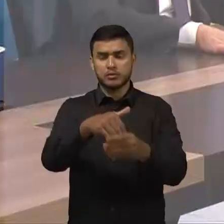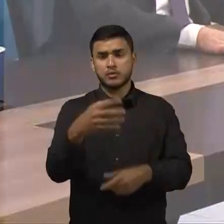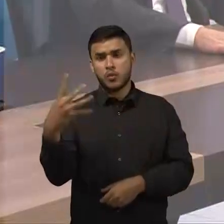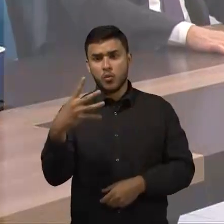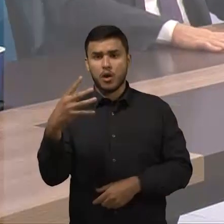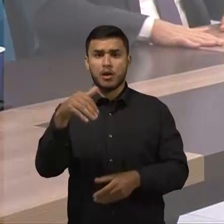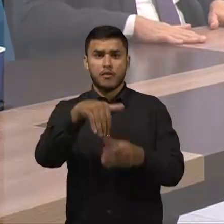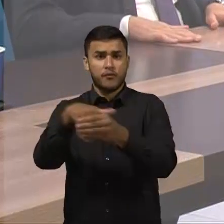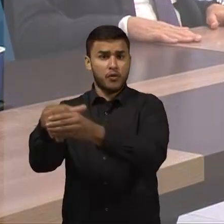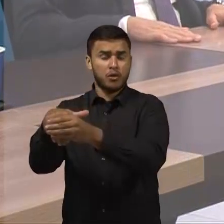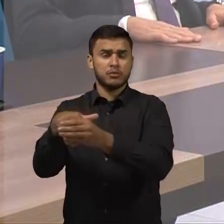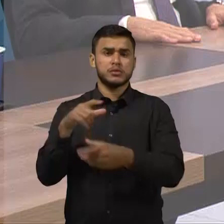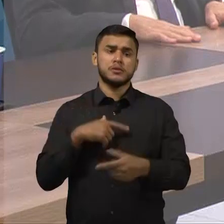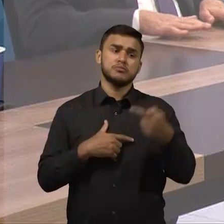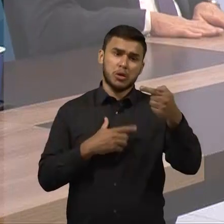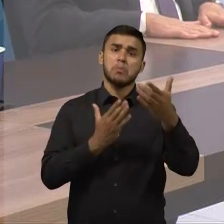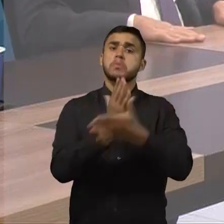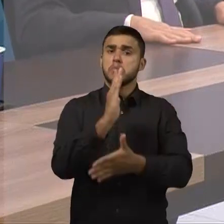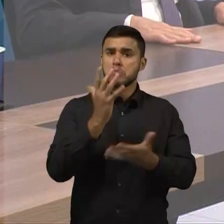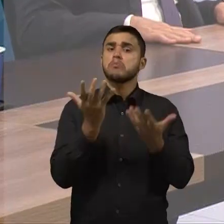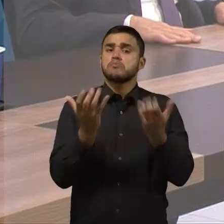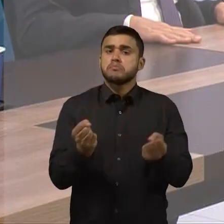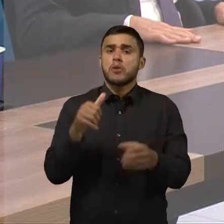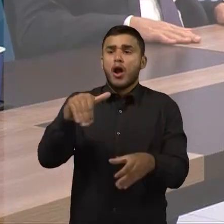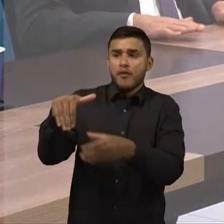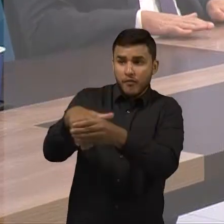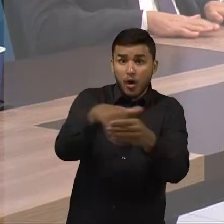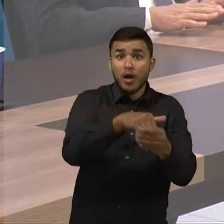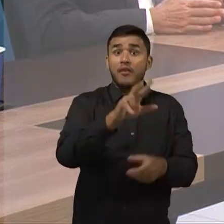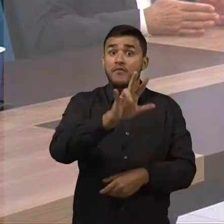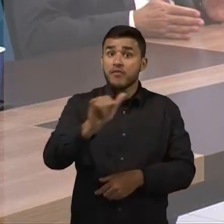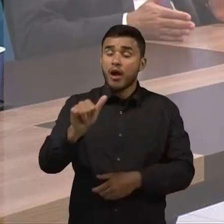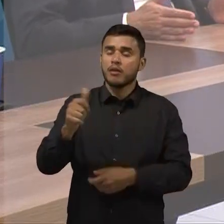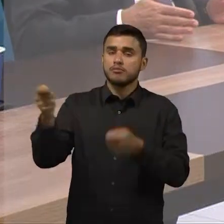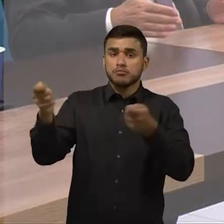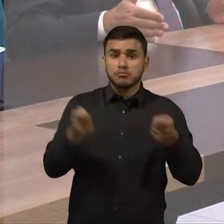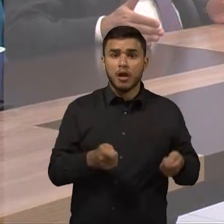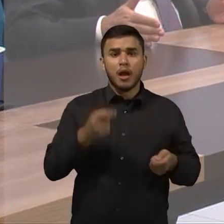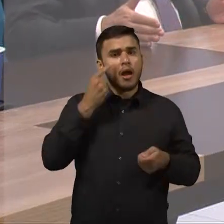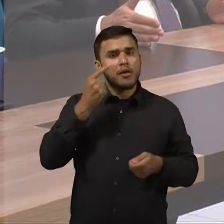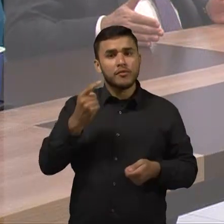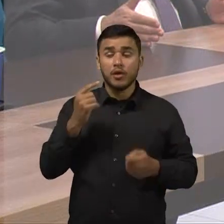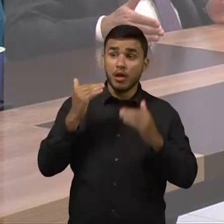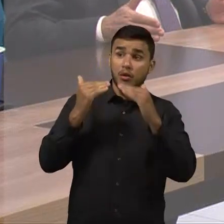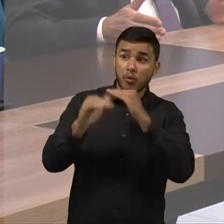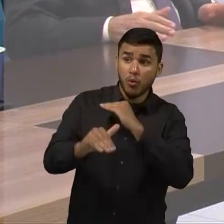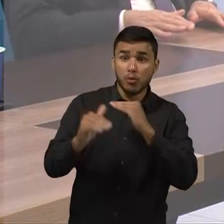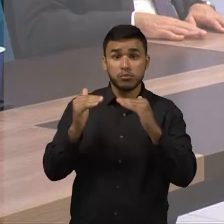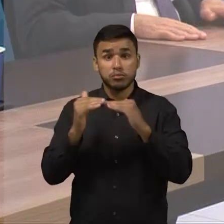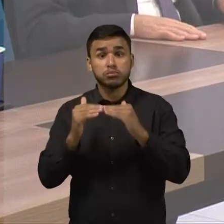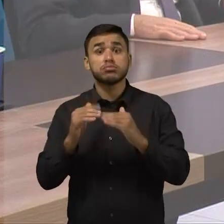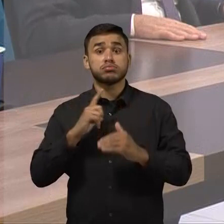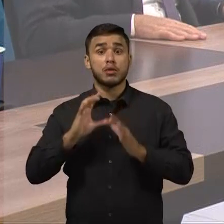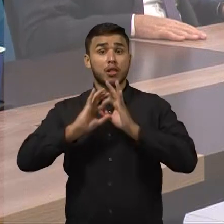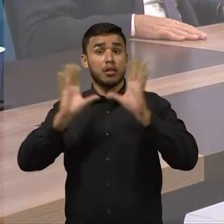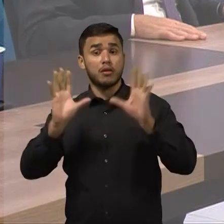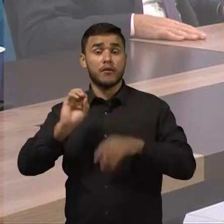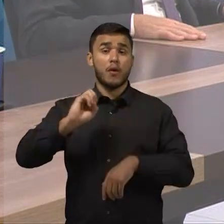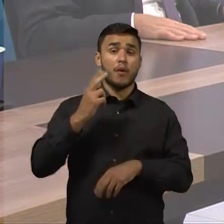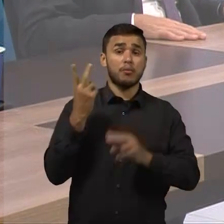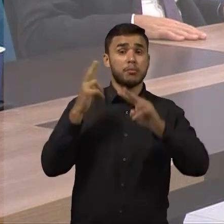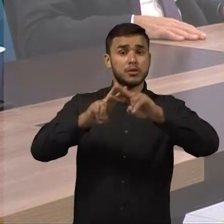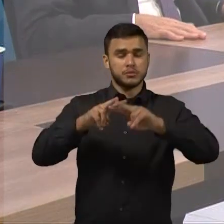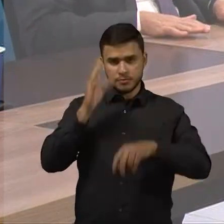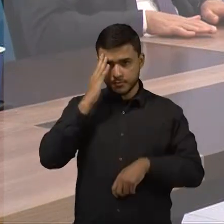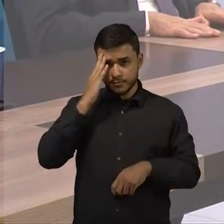habeas corpus, e depois, né, o 6-5 para a concessão da liminar até o dia 4, né, com a ausência de um